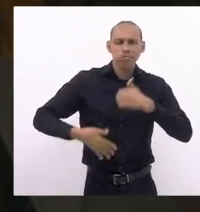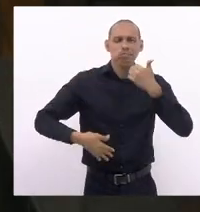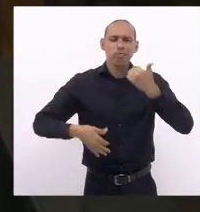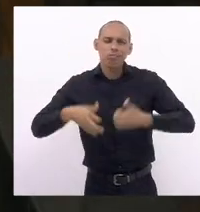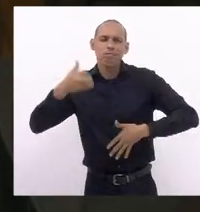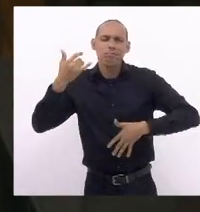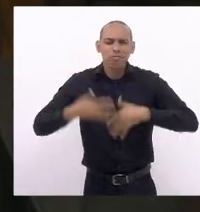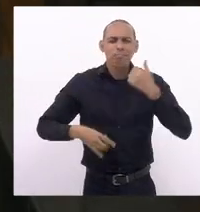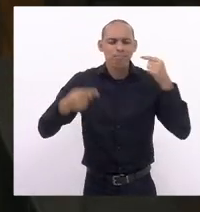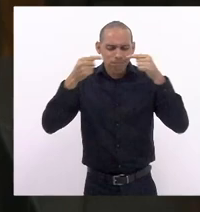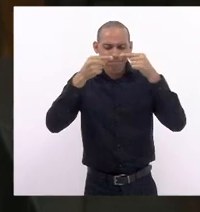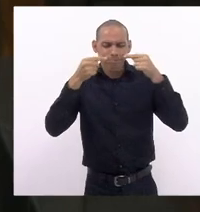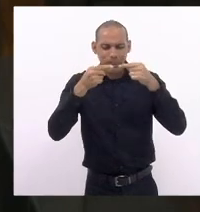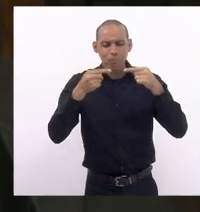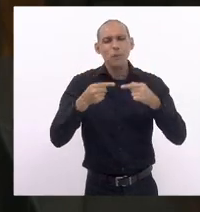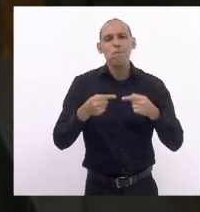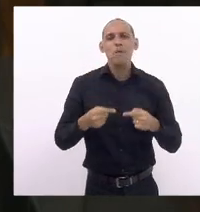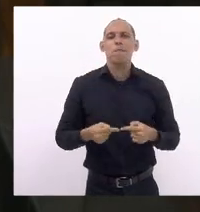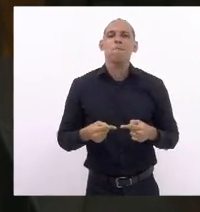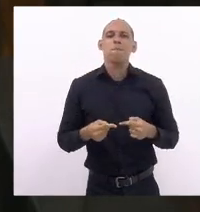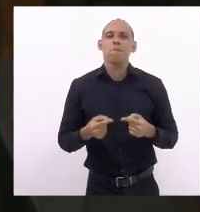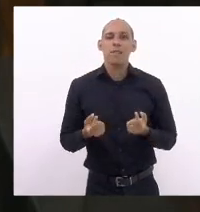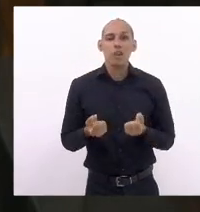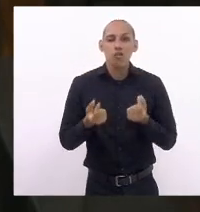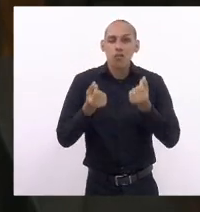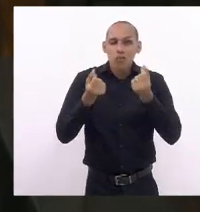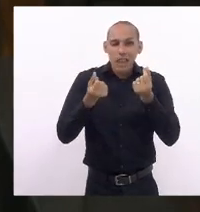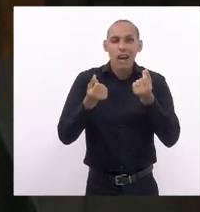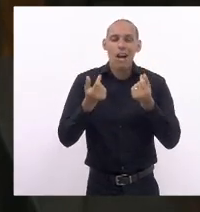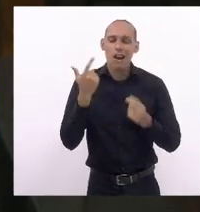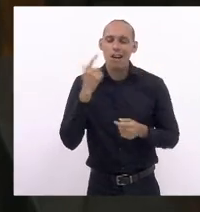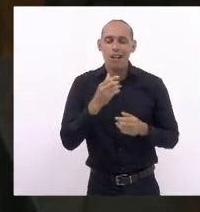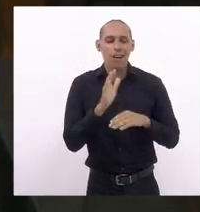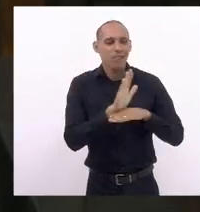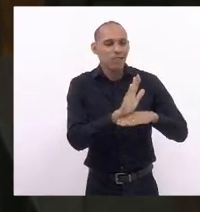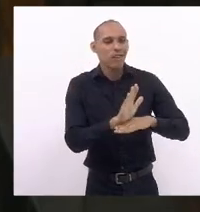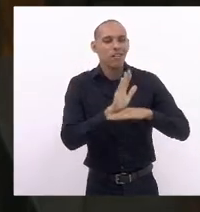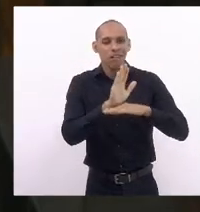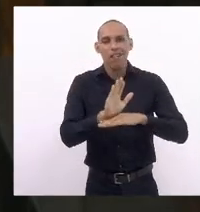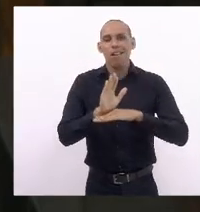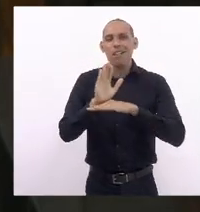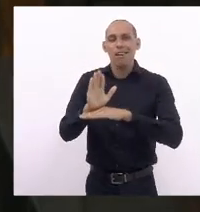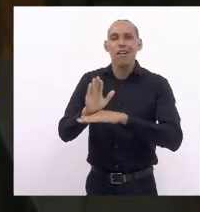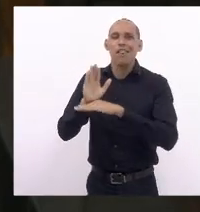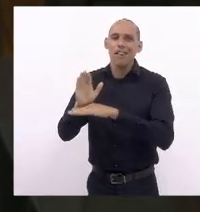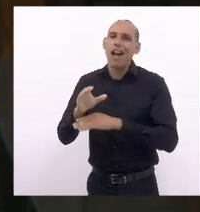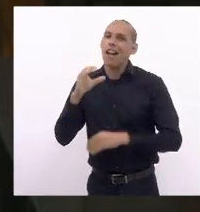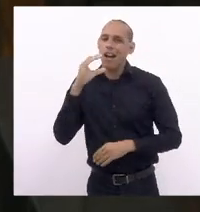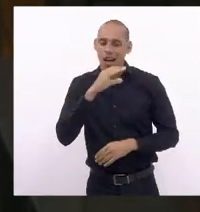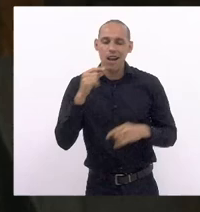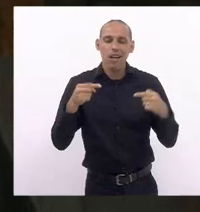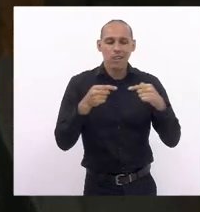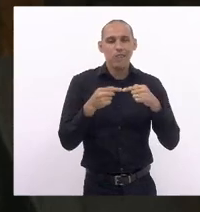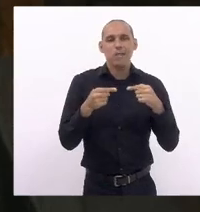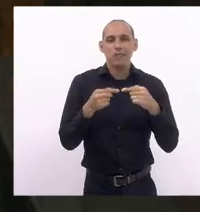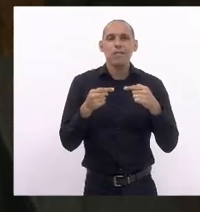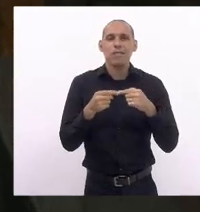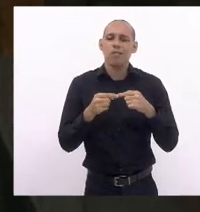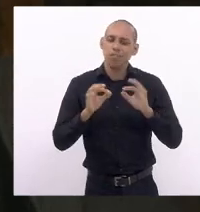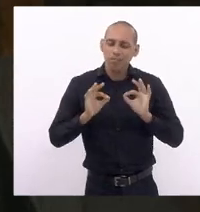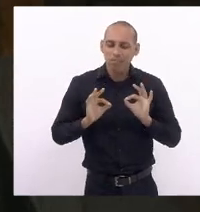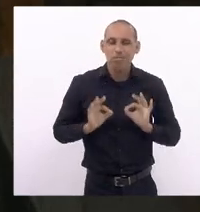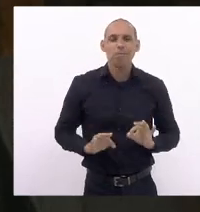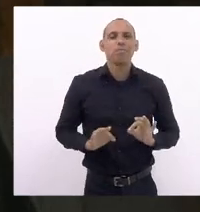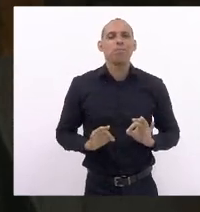muito legítimas para que esses recursos sejam usados em cima da emergência, com dignidade,